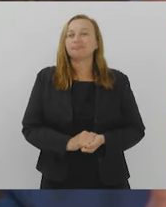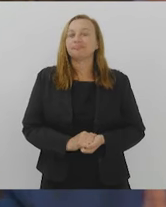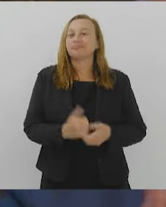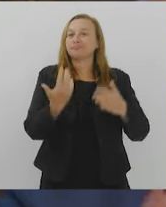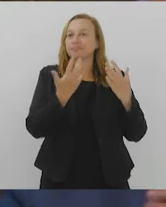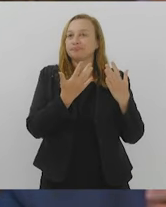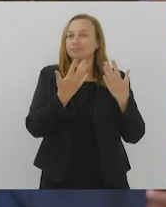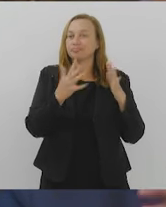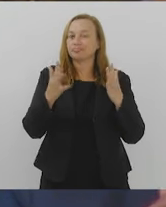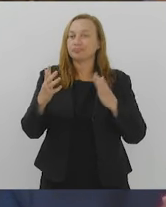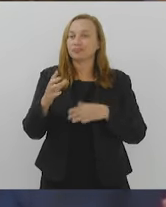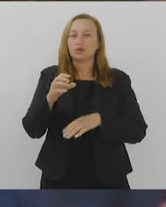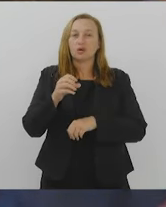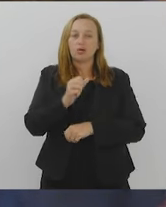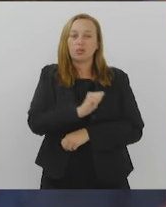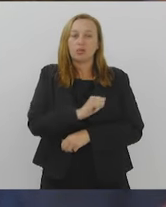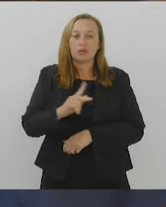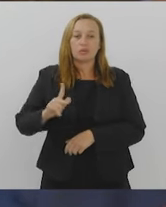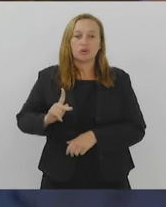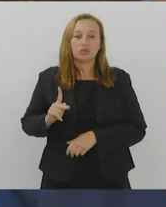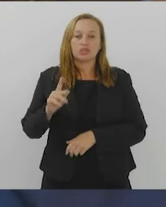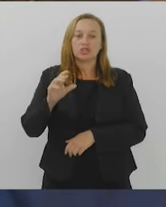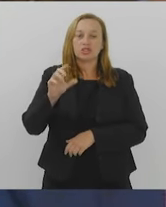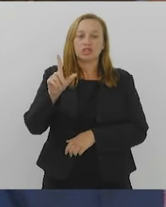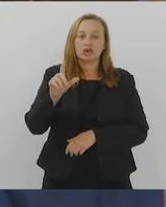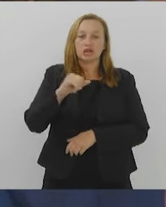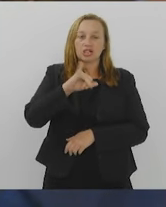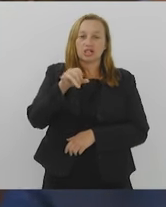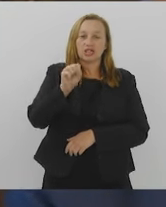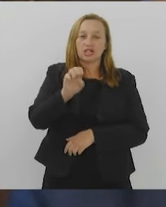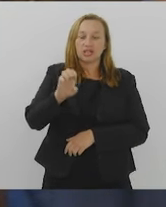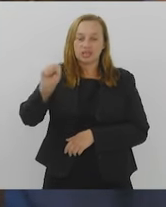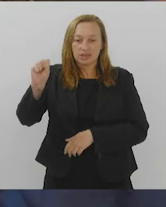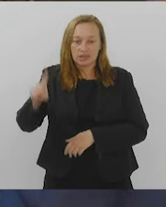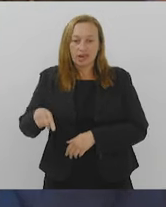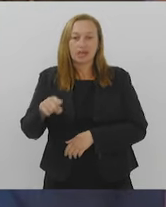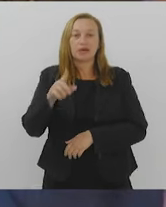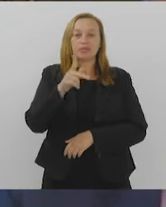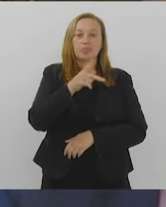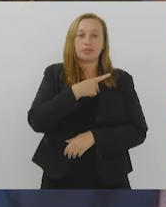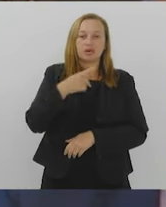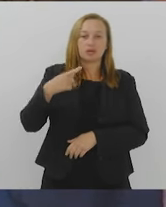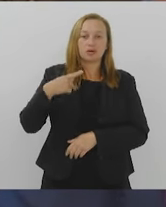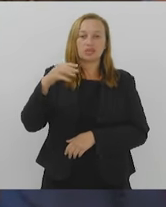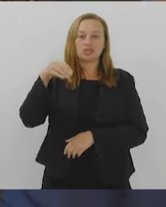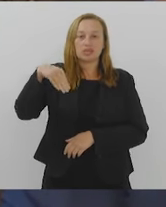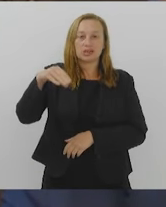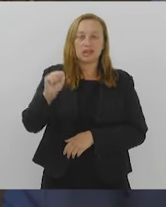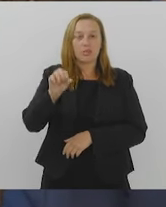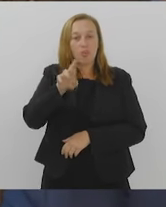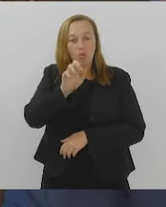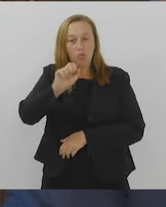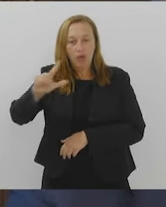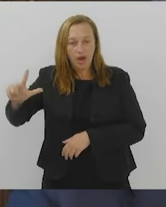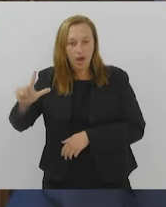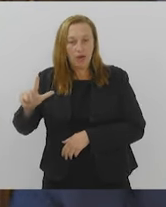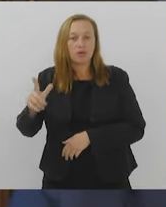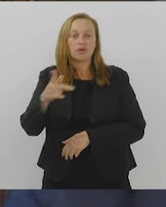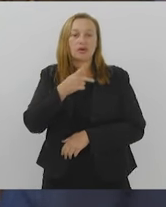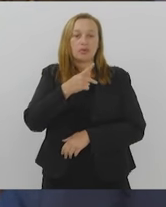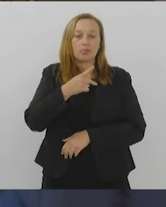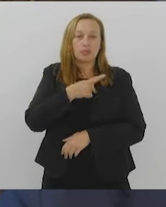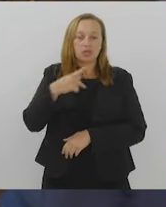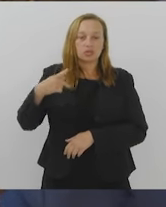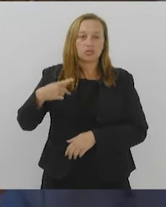ao apóstolo Jessé Maurício, ao pastor Flávio Marinho, ao pastor Samuel Câmara, ao pastor e deputado federal e meu irmão